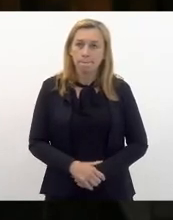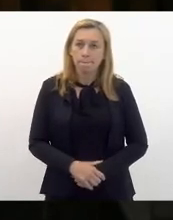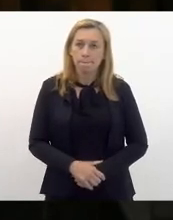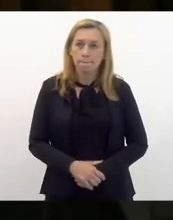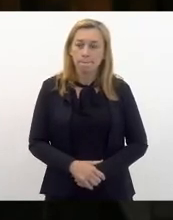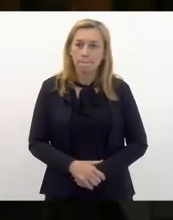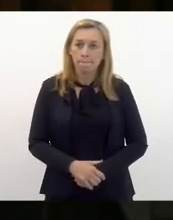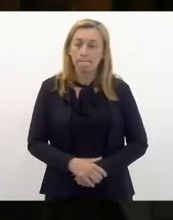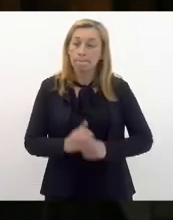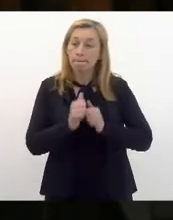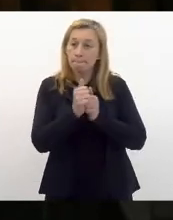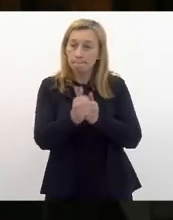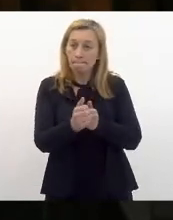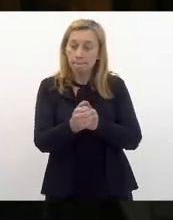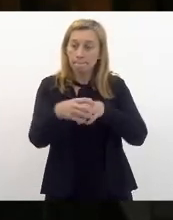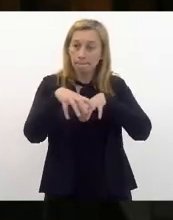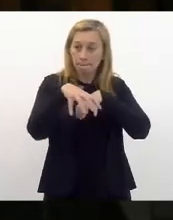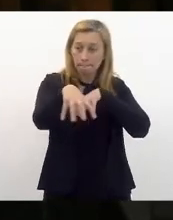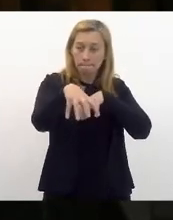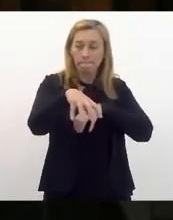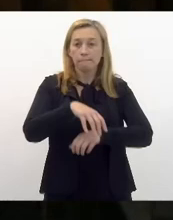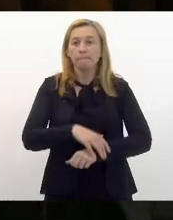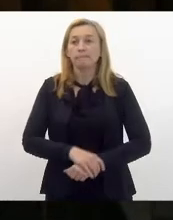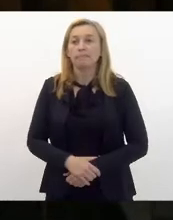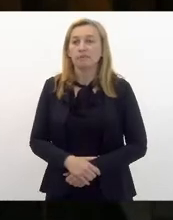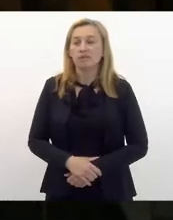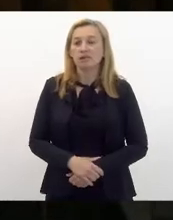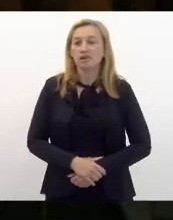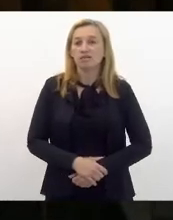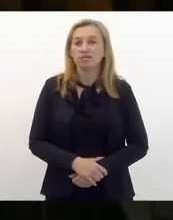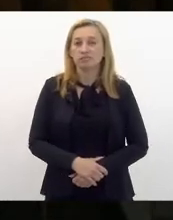acompanham de forma remota